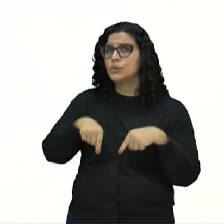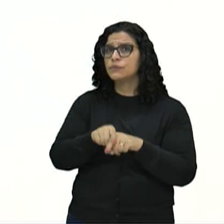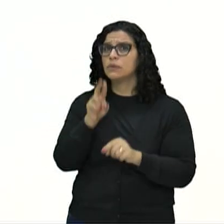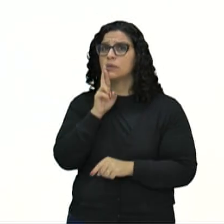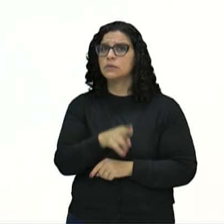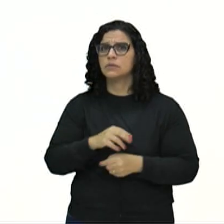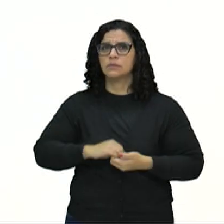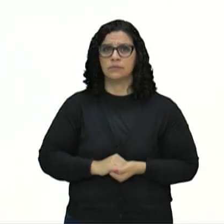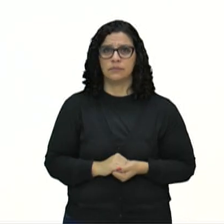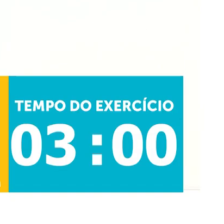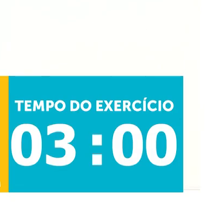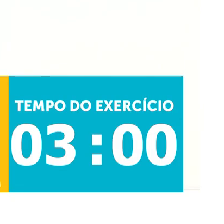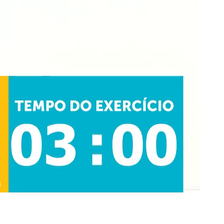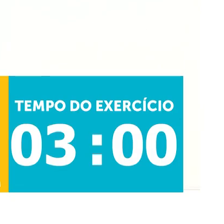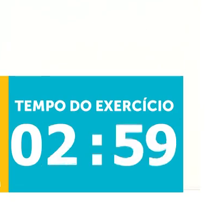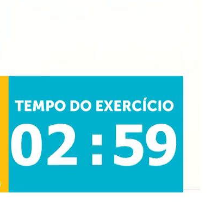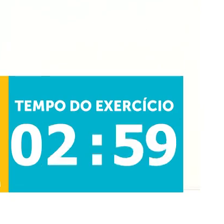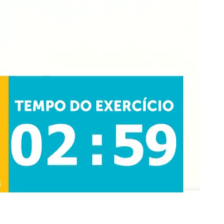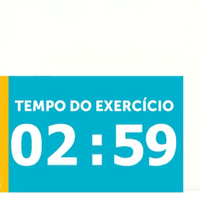com a resposta.